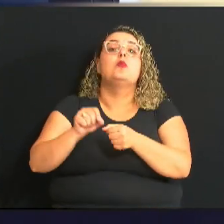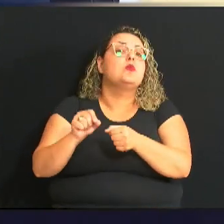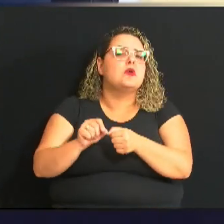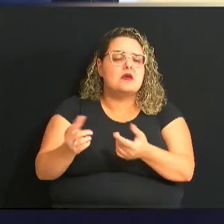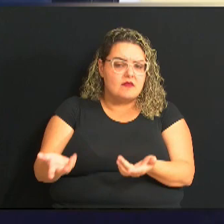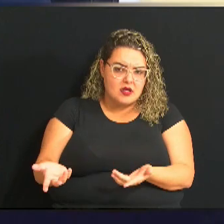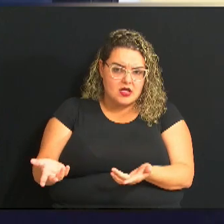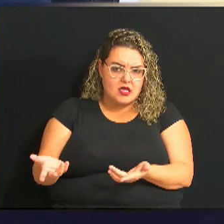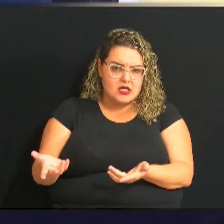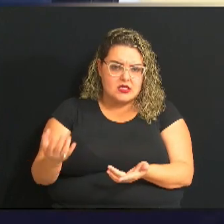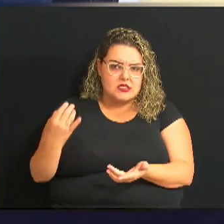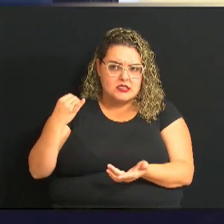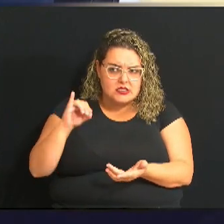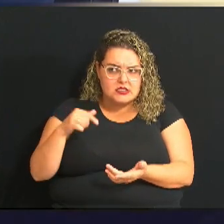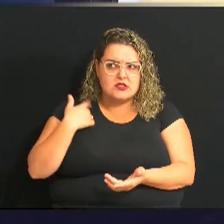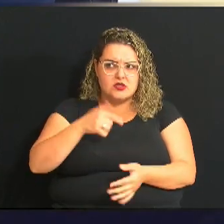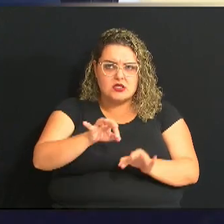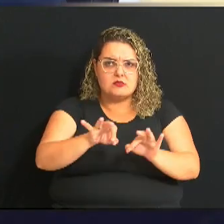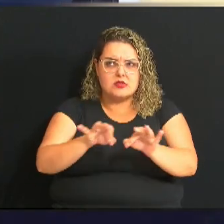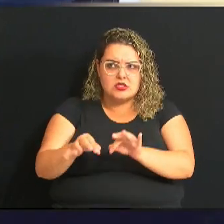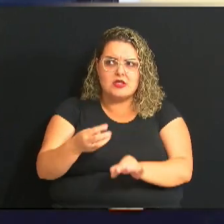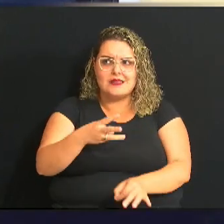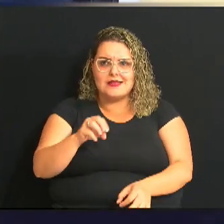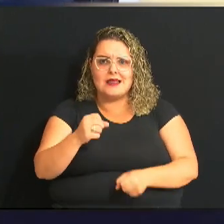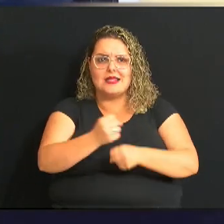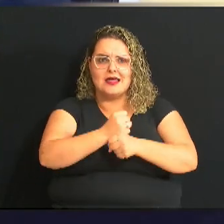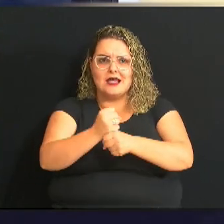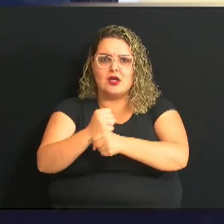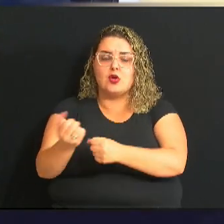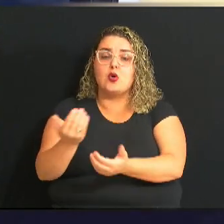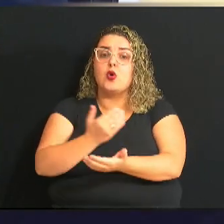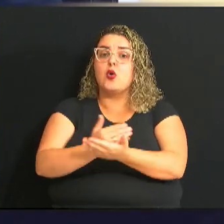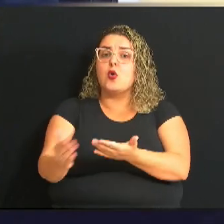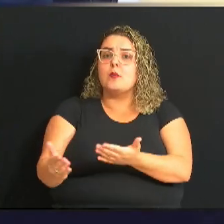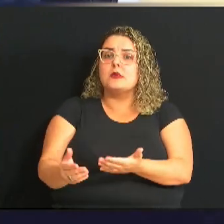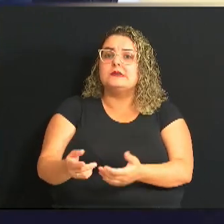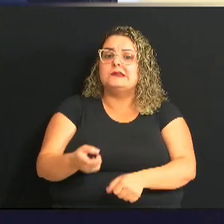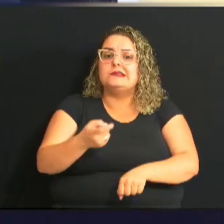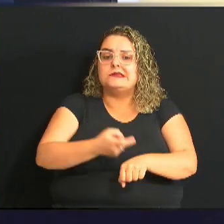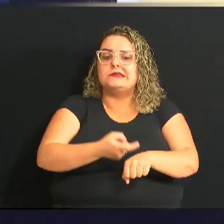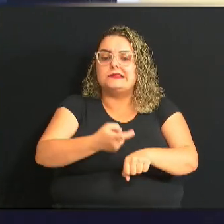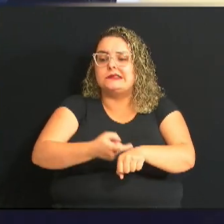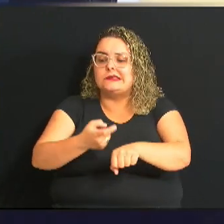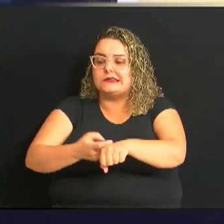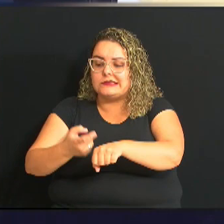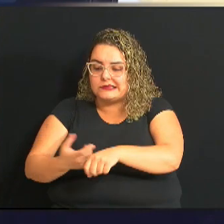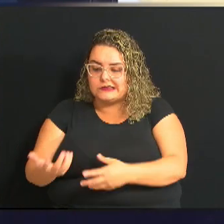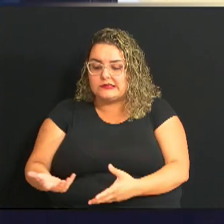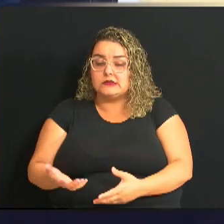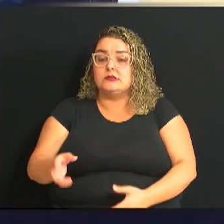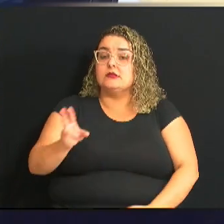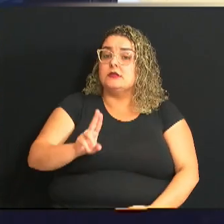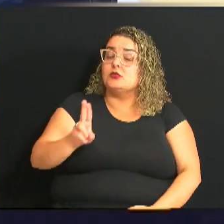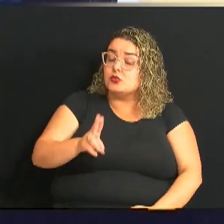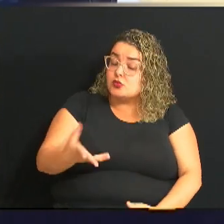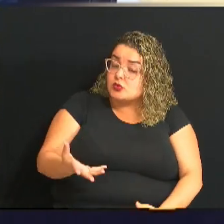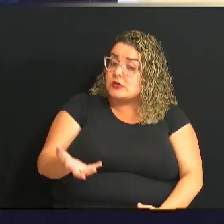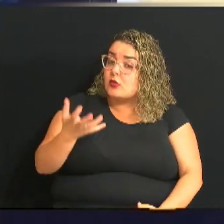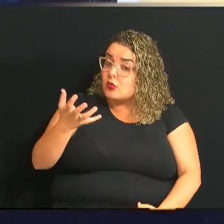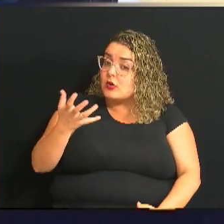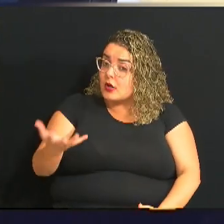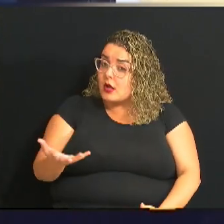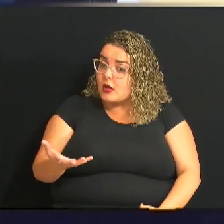gente estabelecer um planejamento de 30 anos e começar a engessar as coisas e aplicar aquilo que a gente quer para